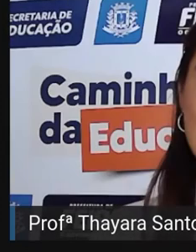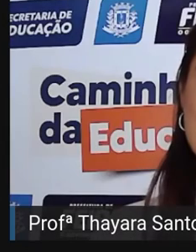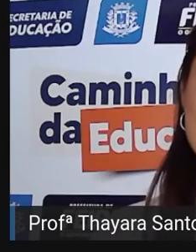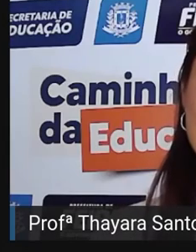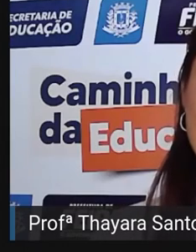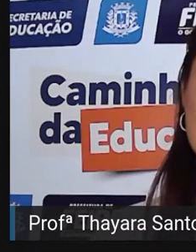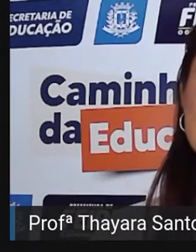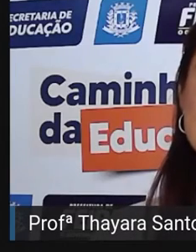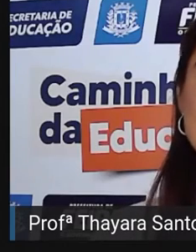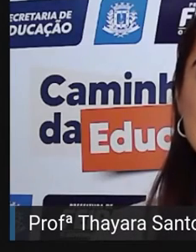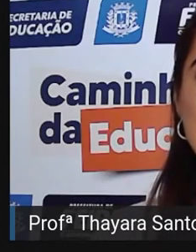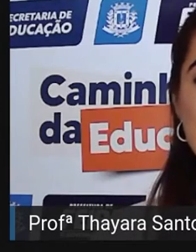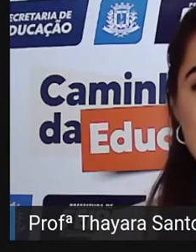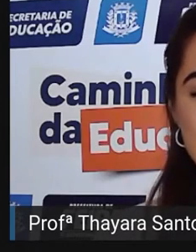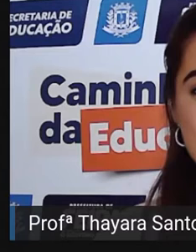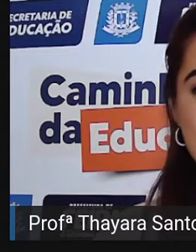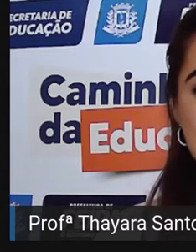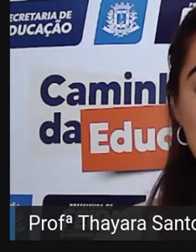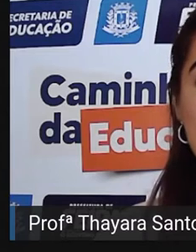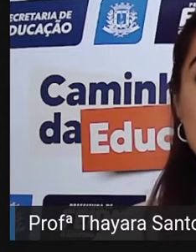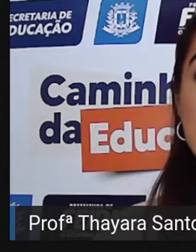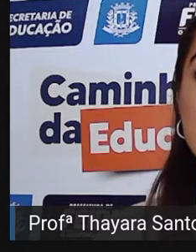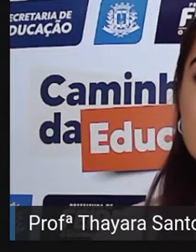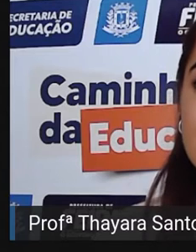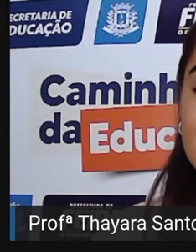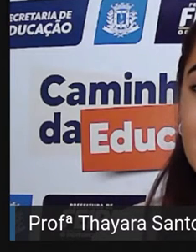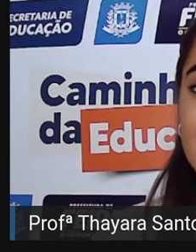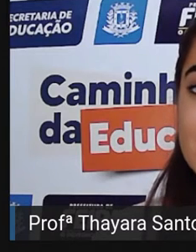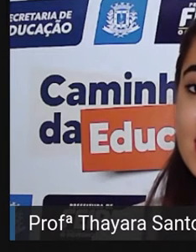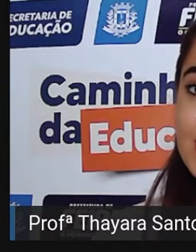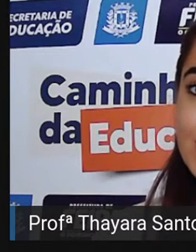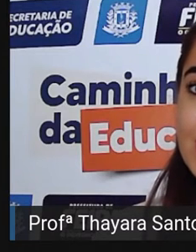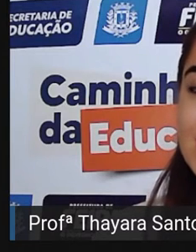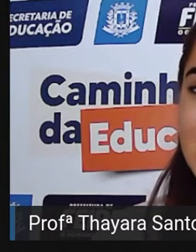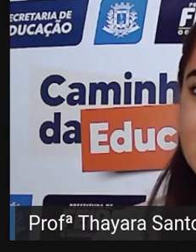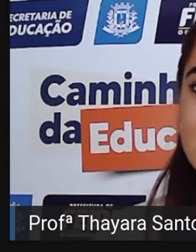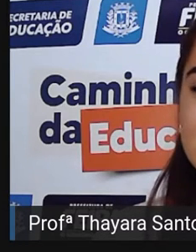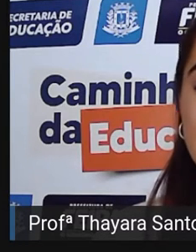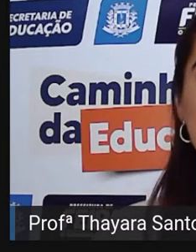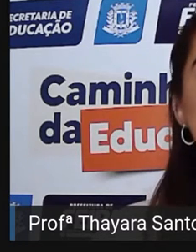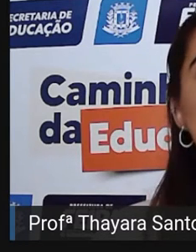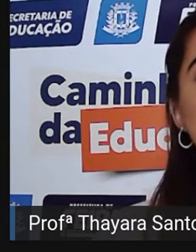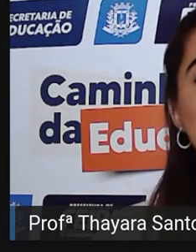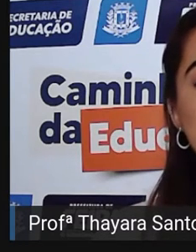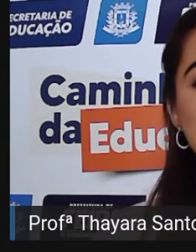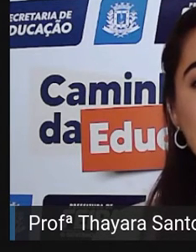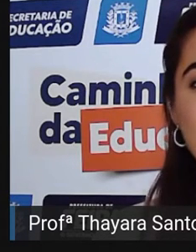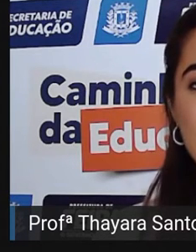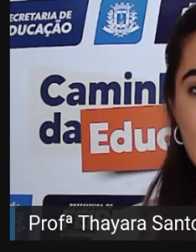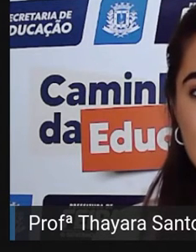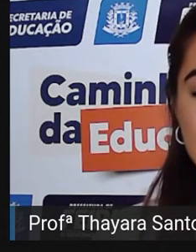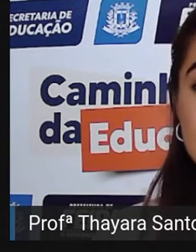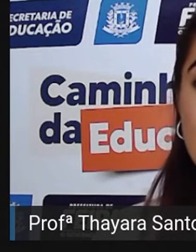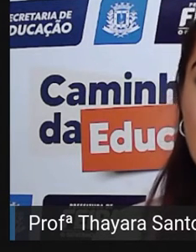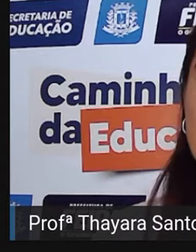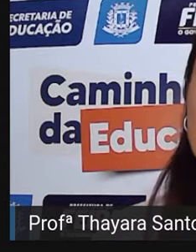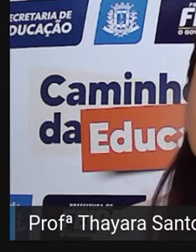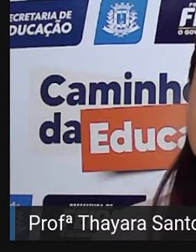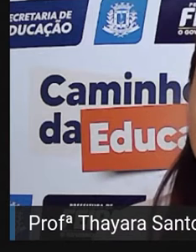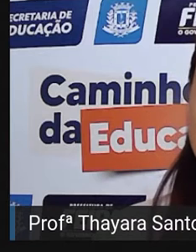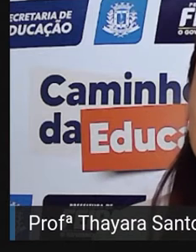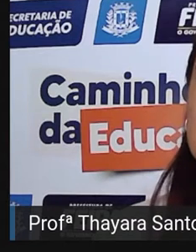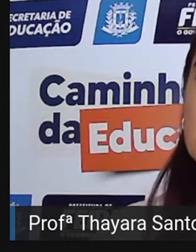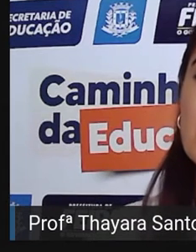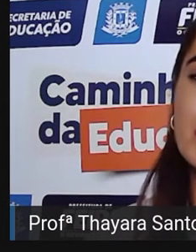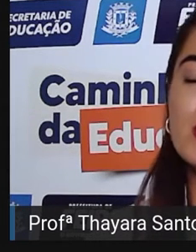Olá pessoal, tudo bem com vocês? Eu sou a professora Tahera Santos de Ciências. Sou uma mulher de pele clara, tenho um cabelo